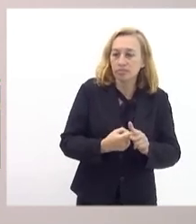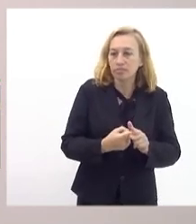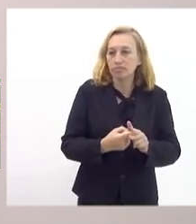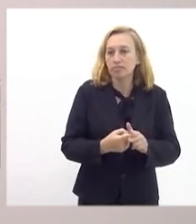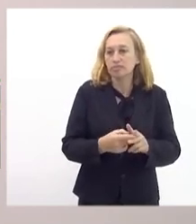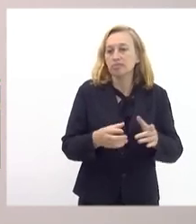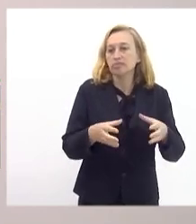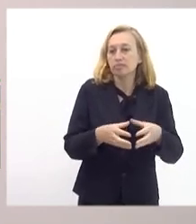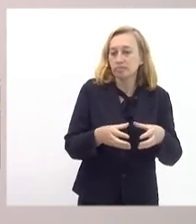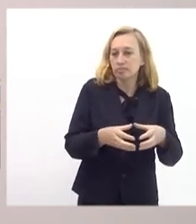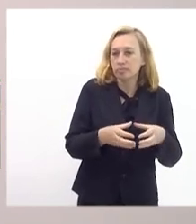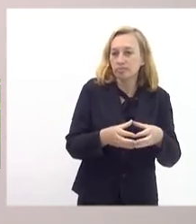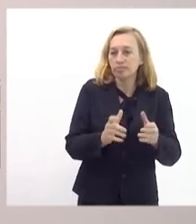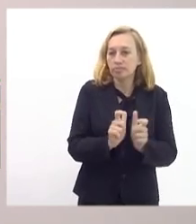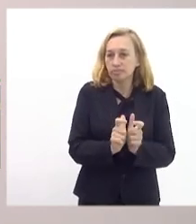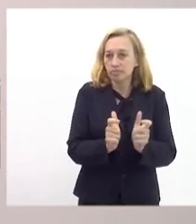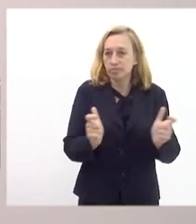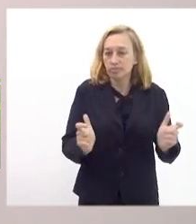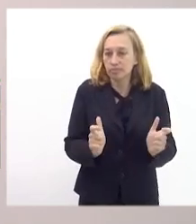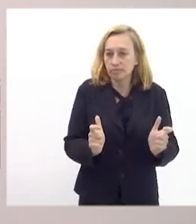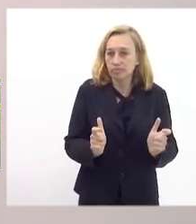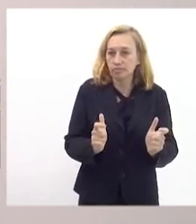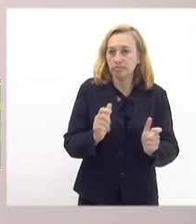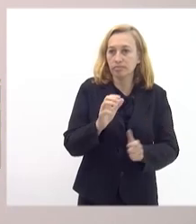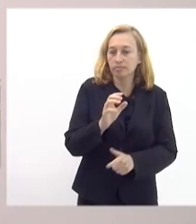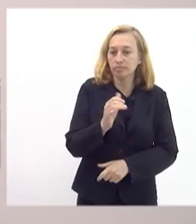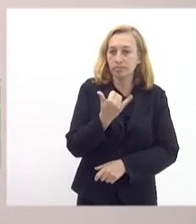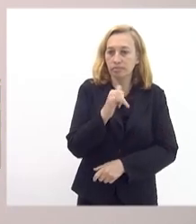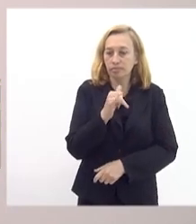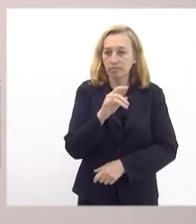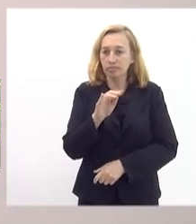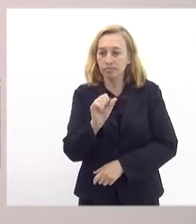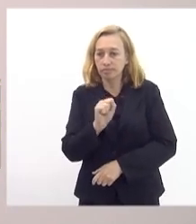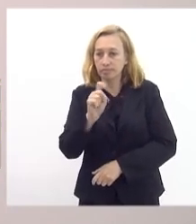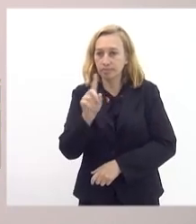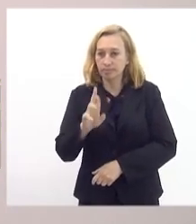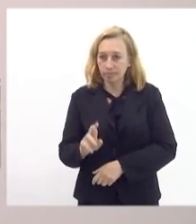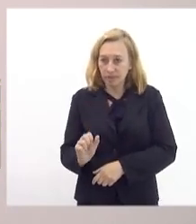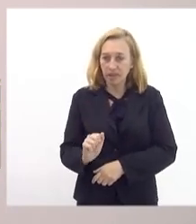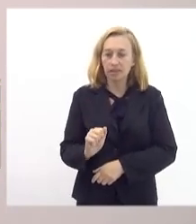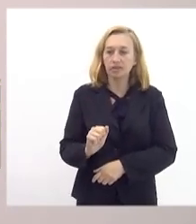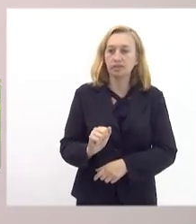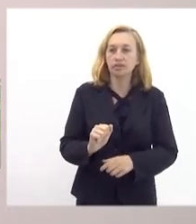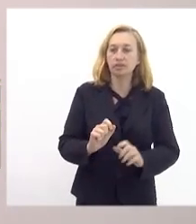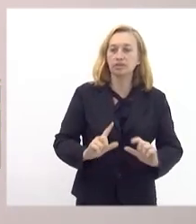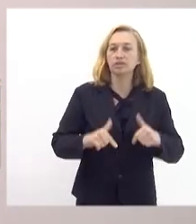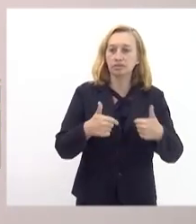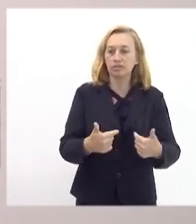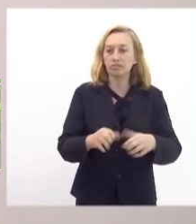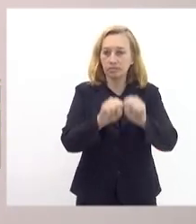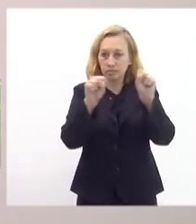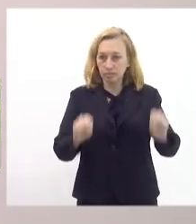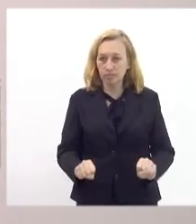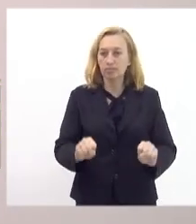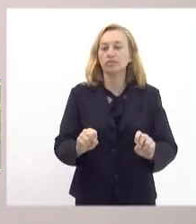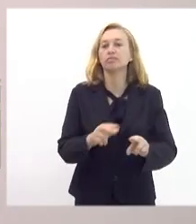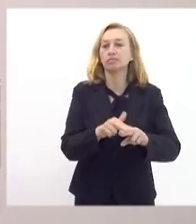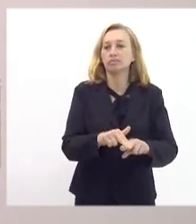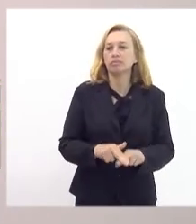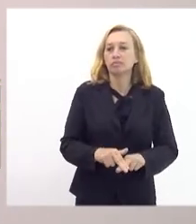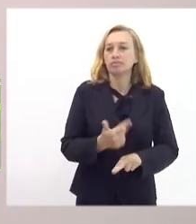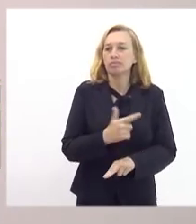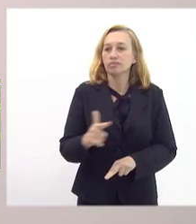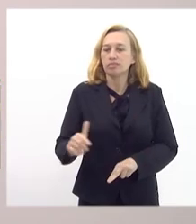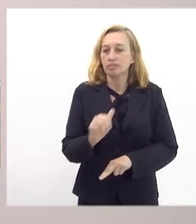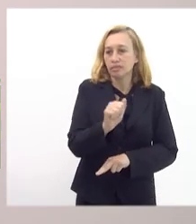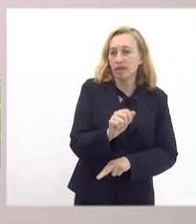grupo Eletrobras a gente assumi Então essa função de operar o sistema e por esse motivo a gente